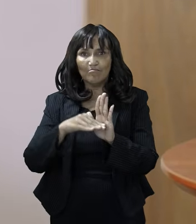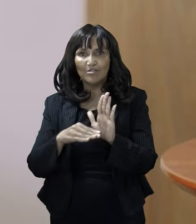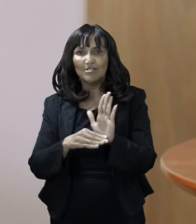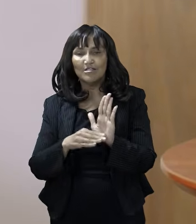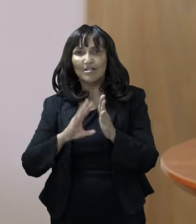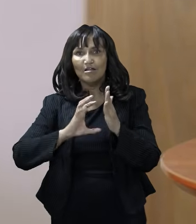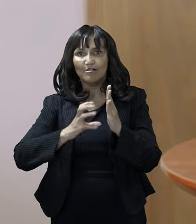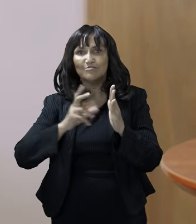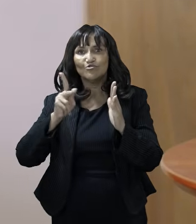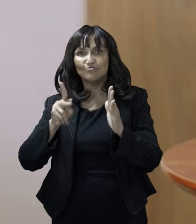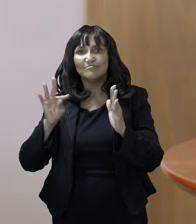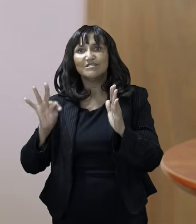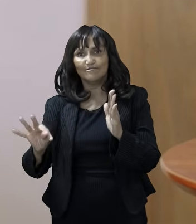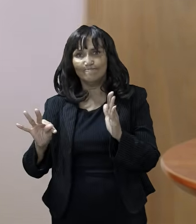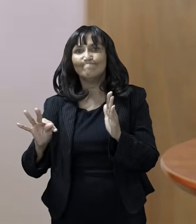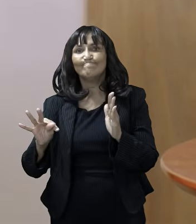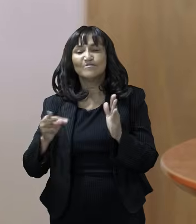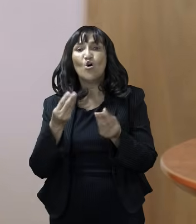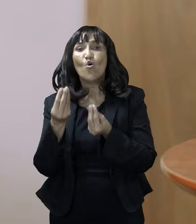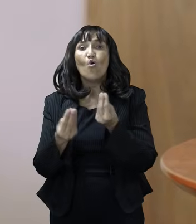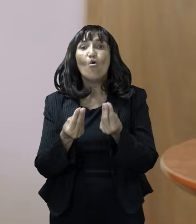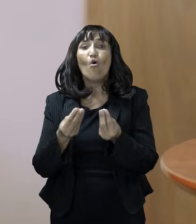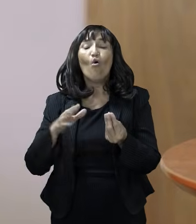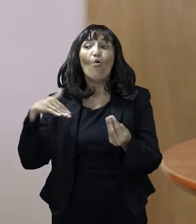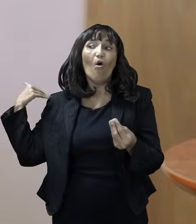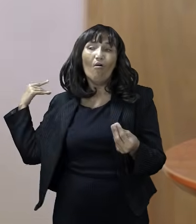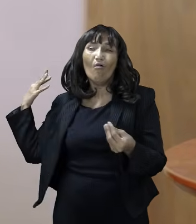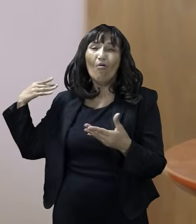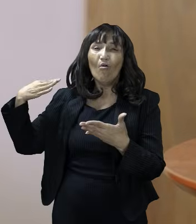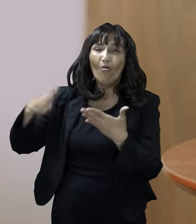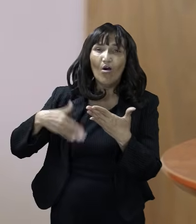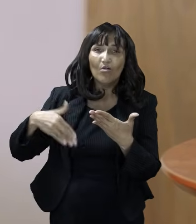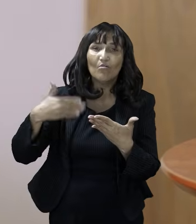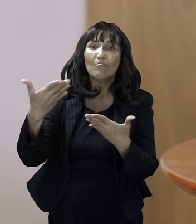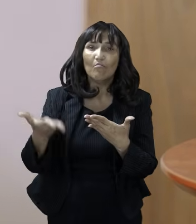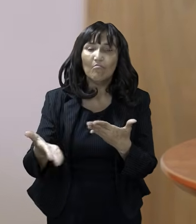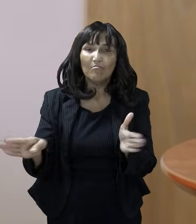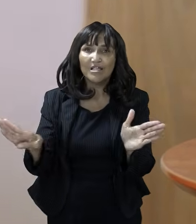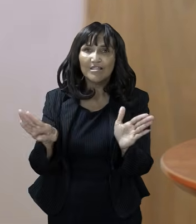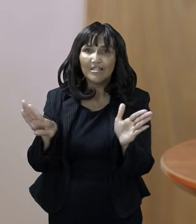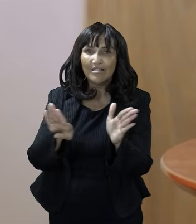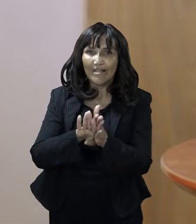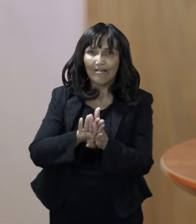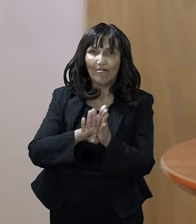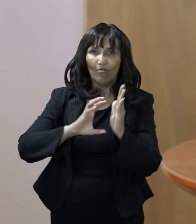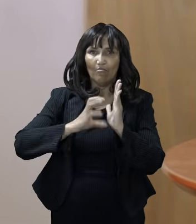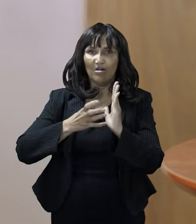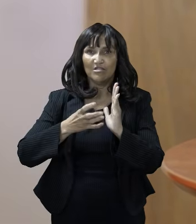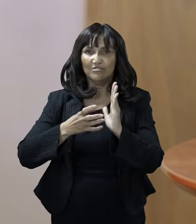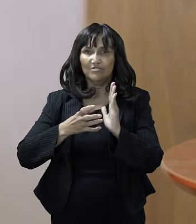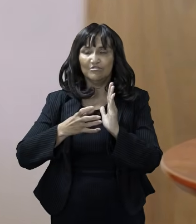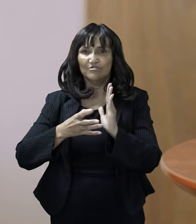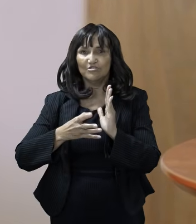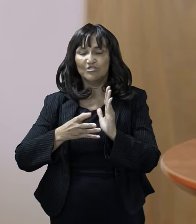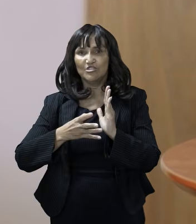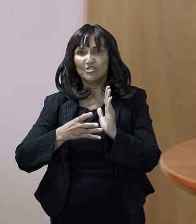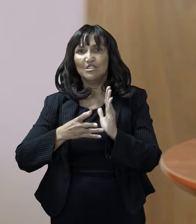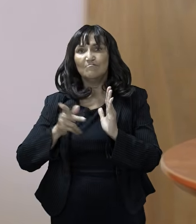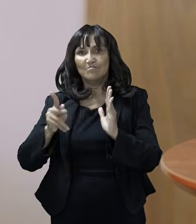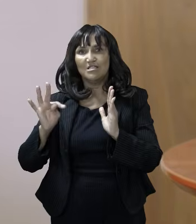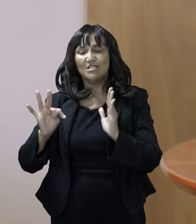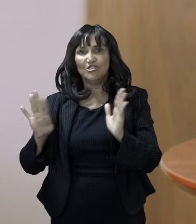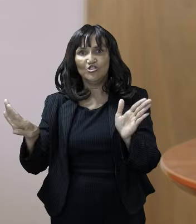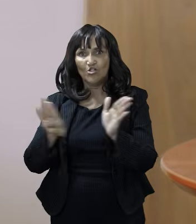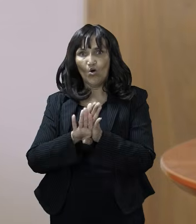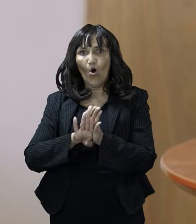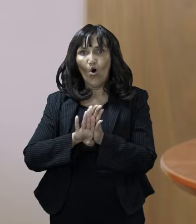PT, um programa. Quando o PT nasceu, o mundo era outro. Sim. O mercado de